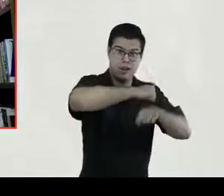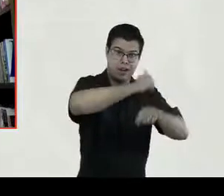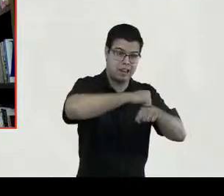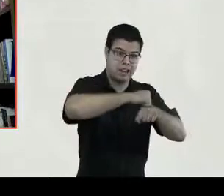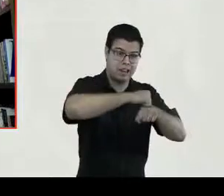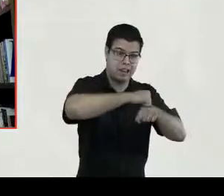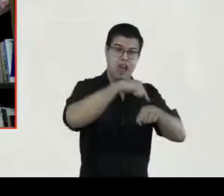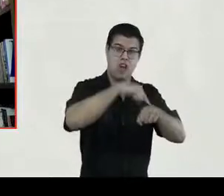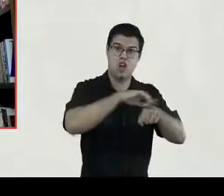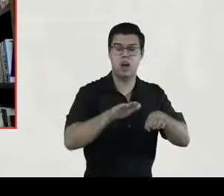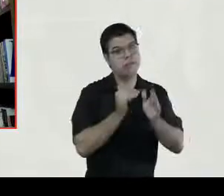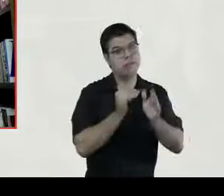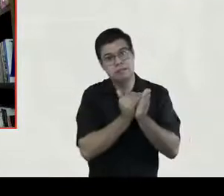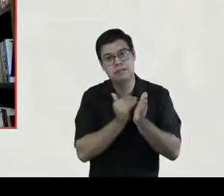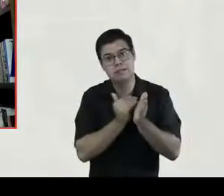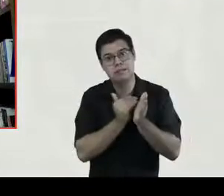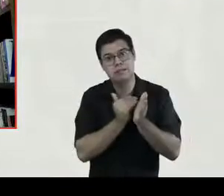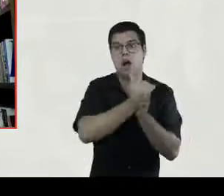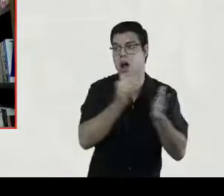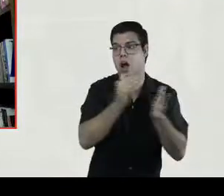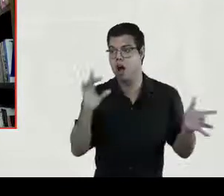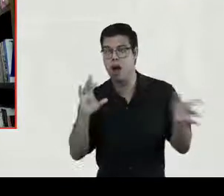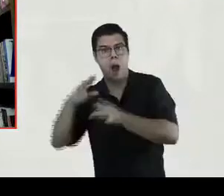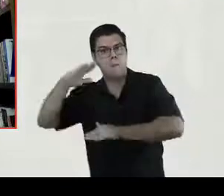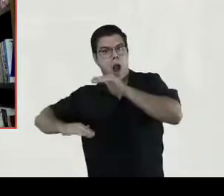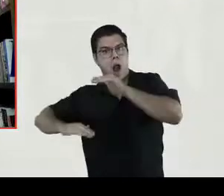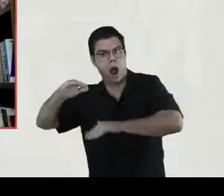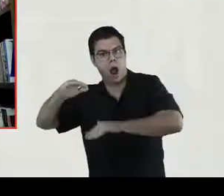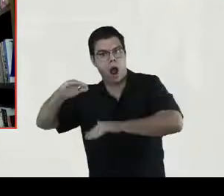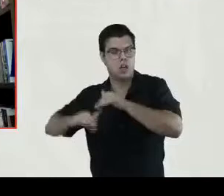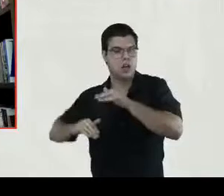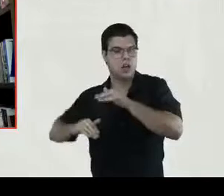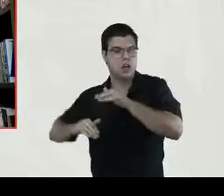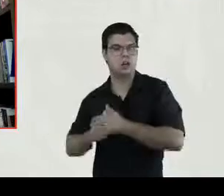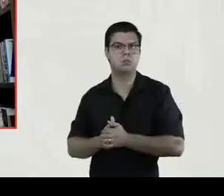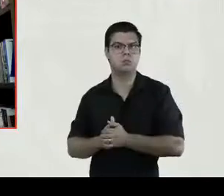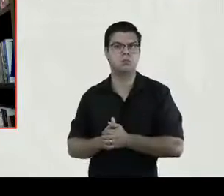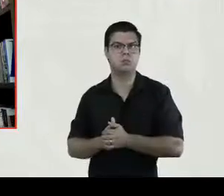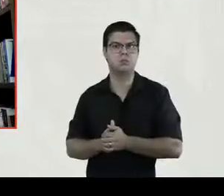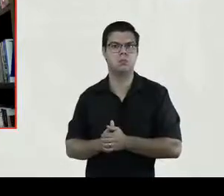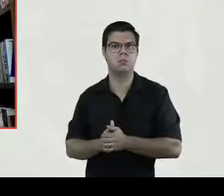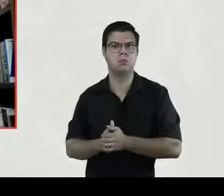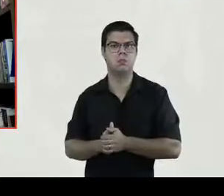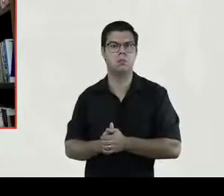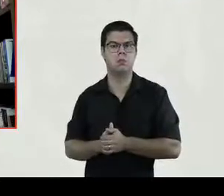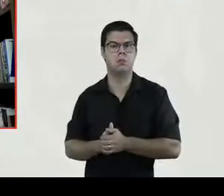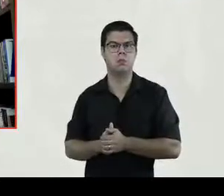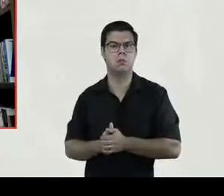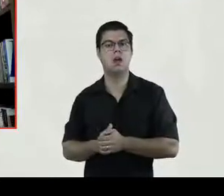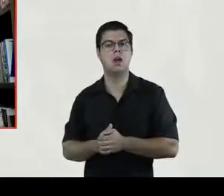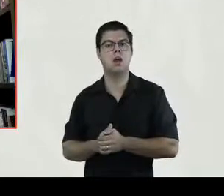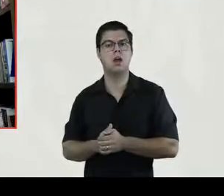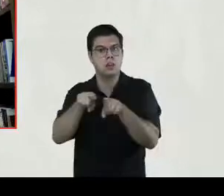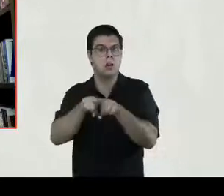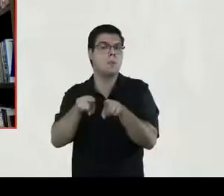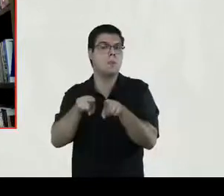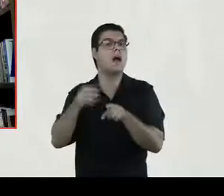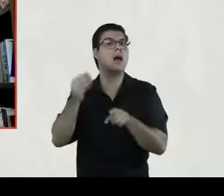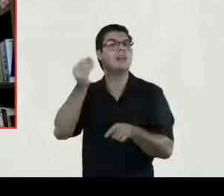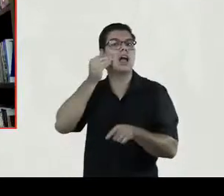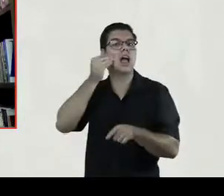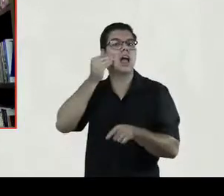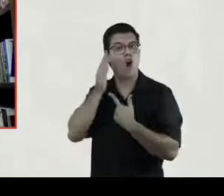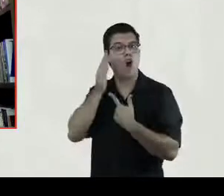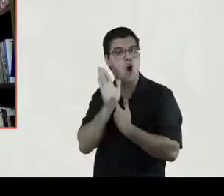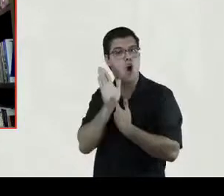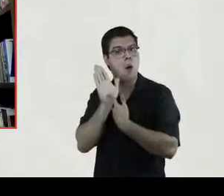tenta incorporar, digamos assim, uma certa prática filológica que tenta pôr em evidência, além da materialidade